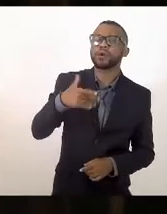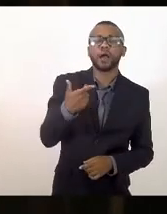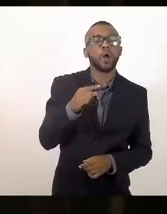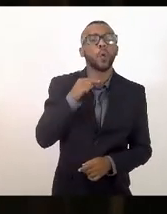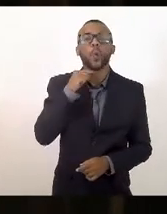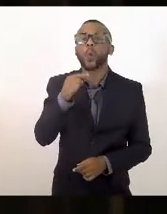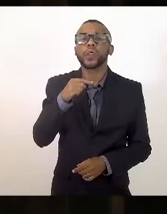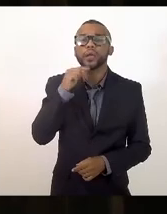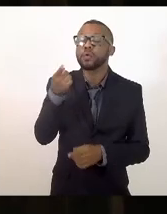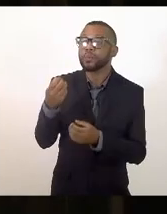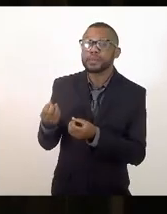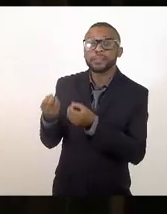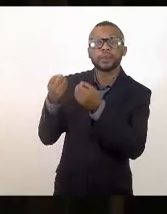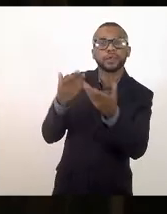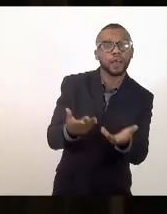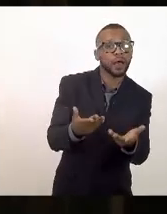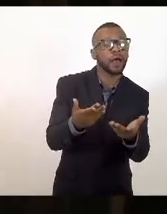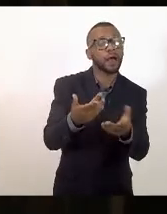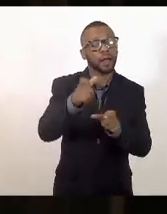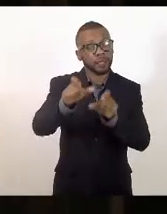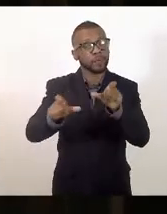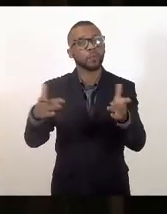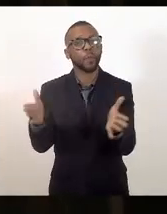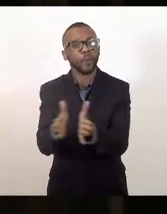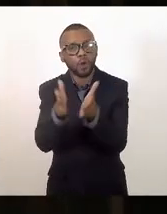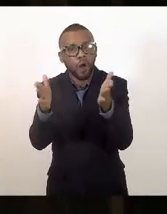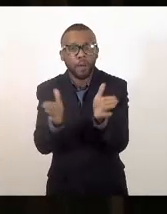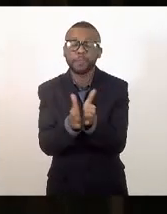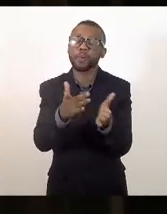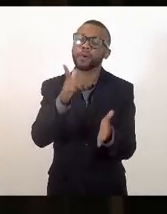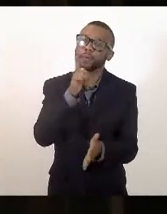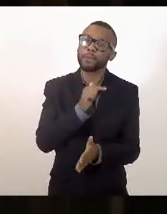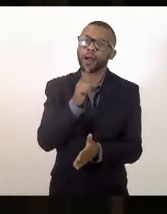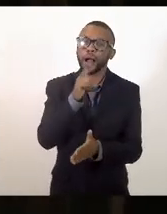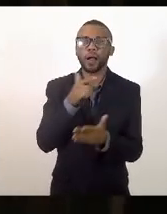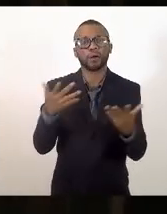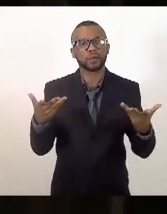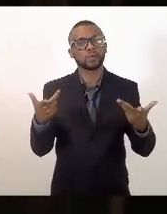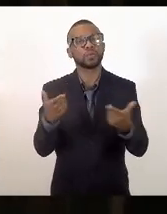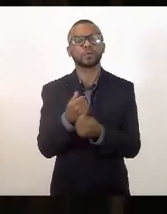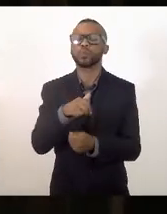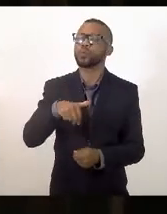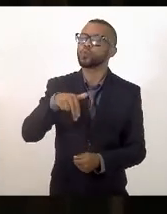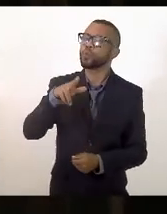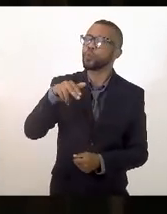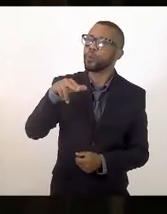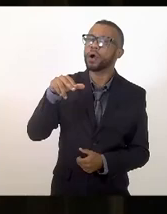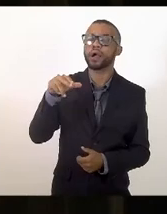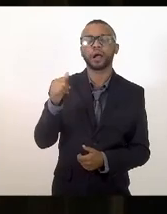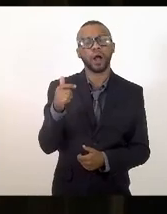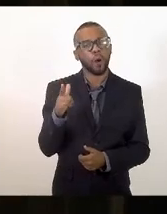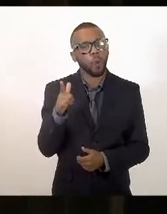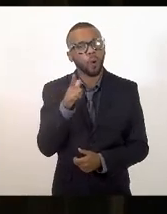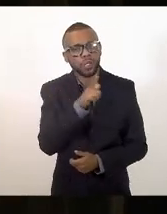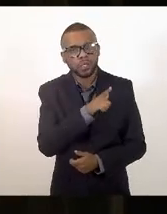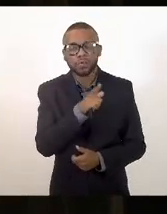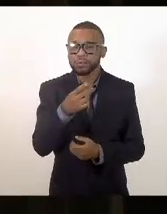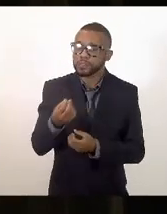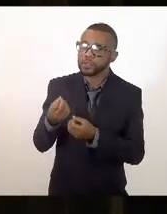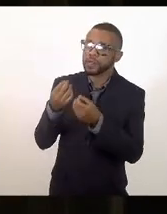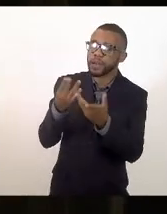entregar a essas pessoas, os mais pobres, água de qualidade. Nunca conseguiu entregar um saneamento